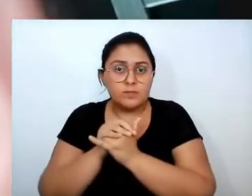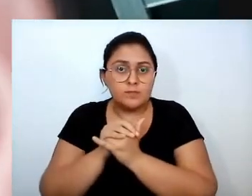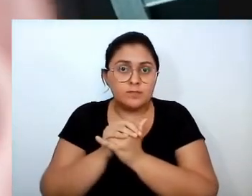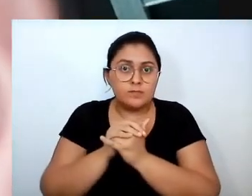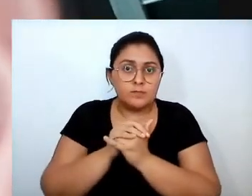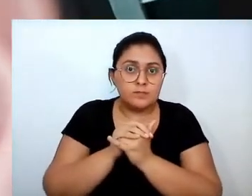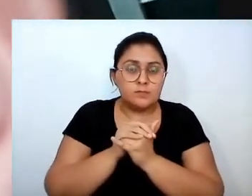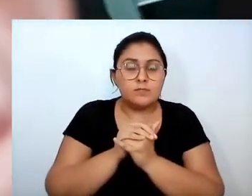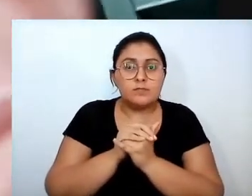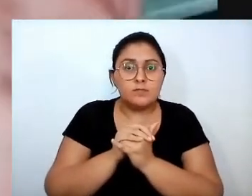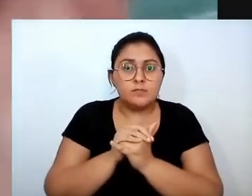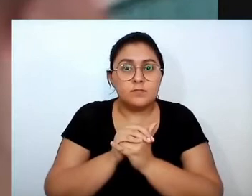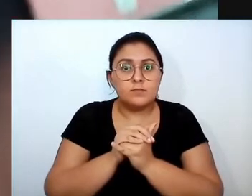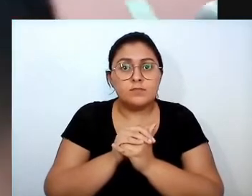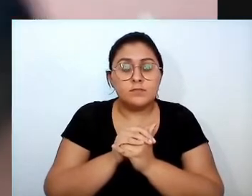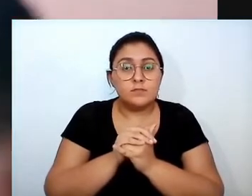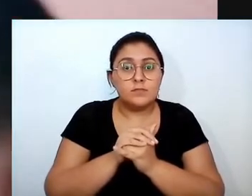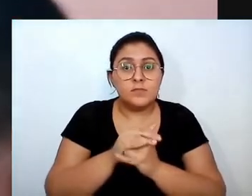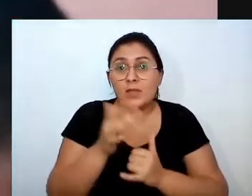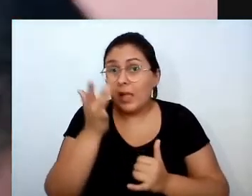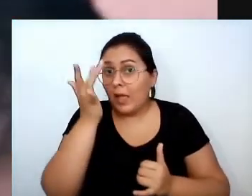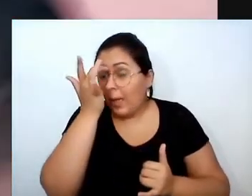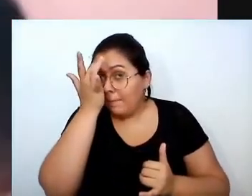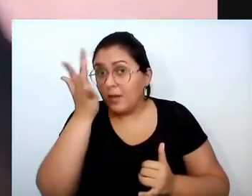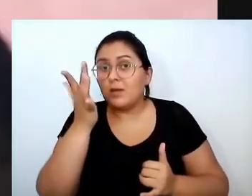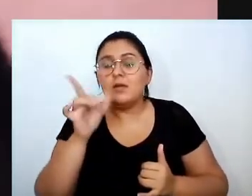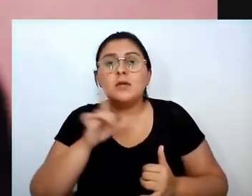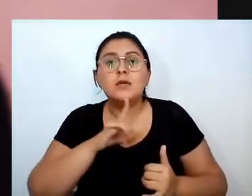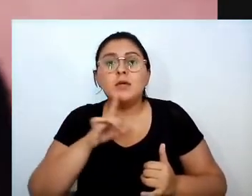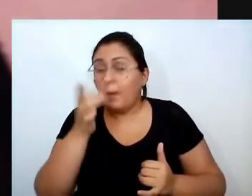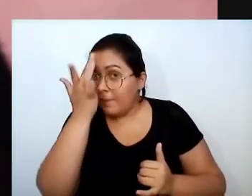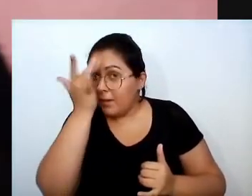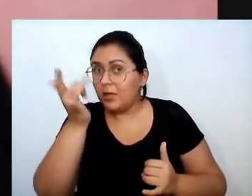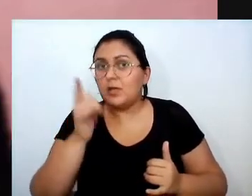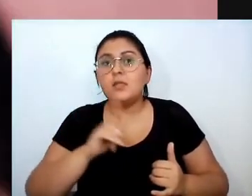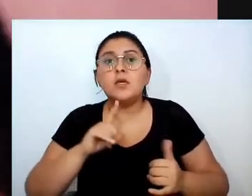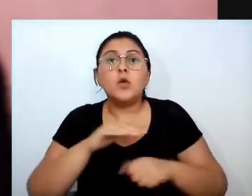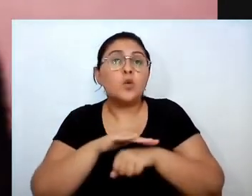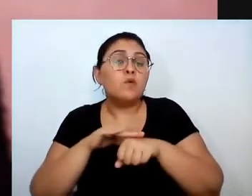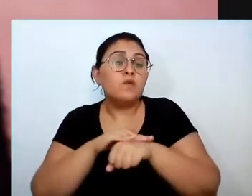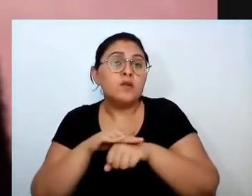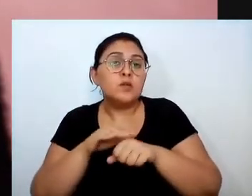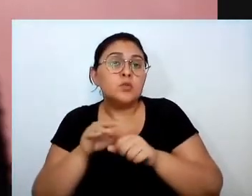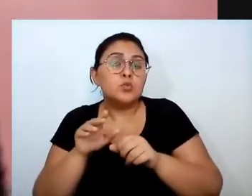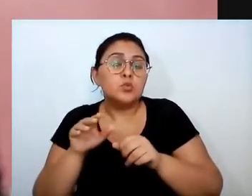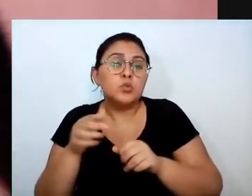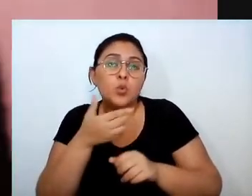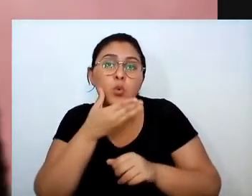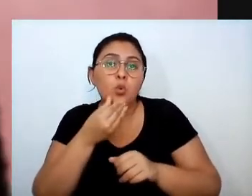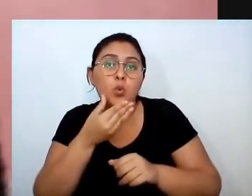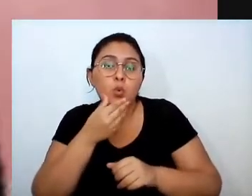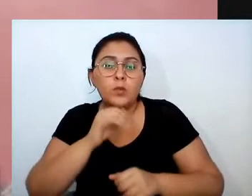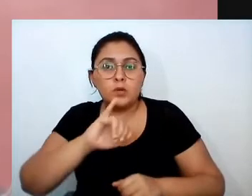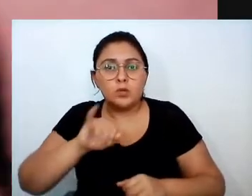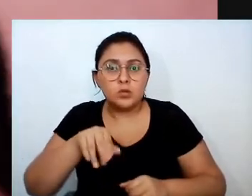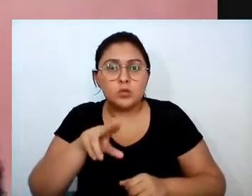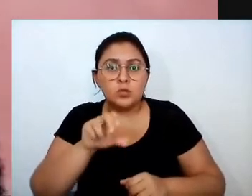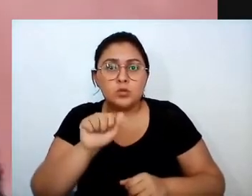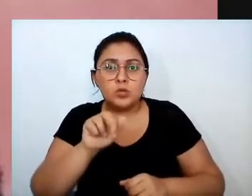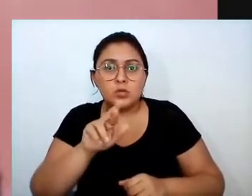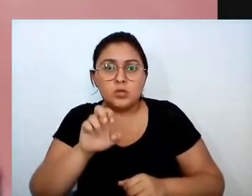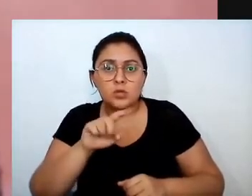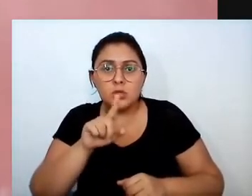o Jessé, hoje estamos aqui com o José, amanhã conversaremos com o Juarez, que é outro colaborador também do Sembraim,